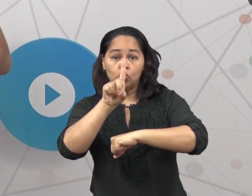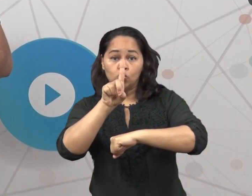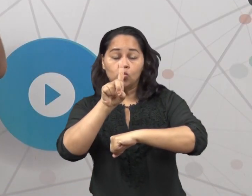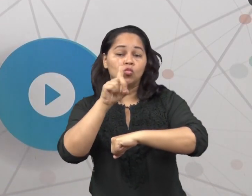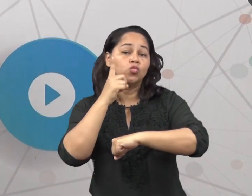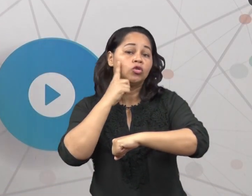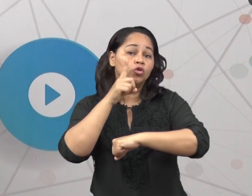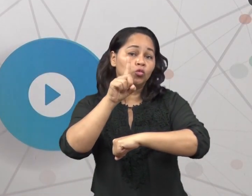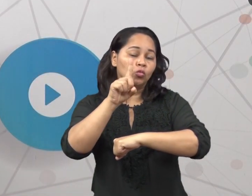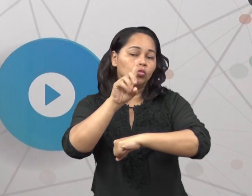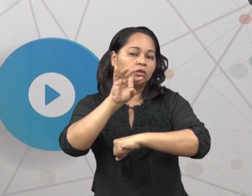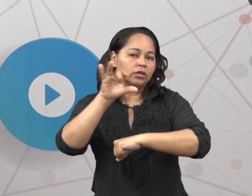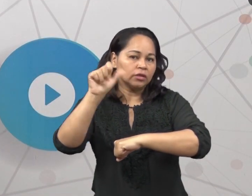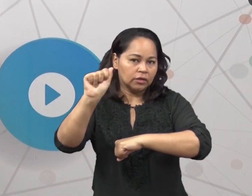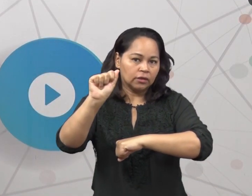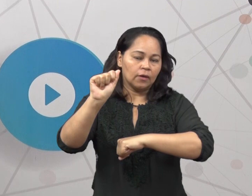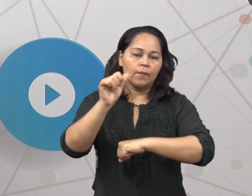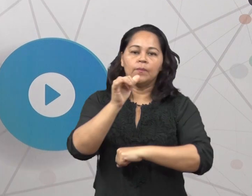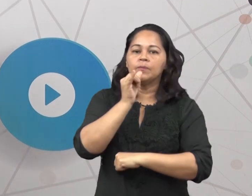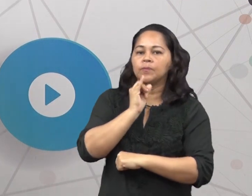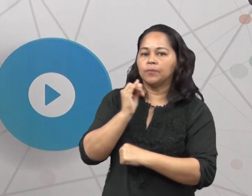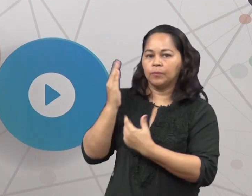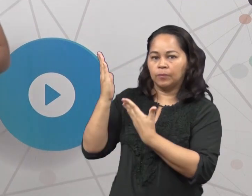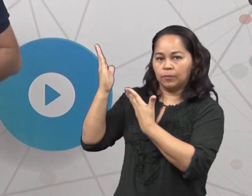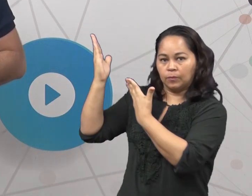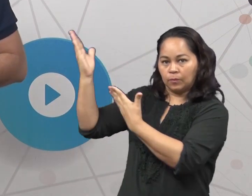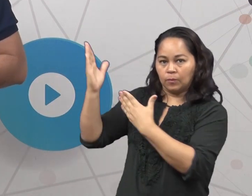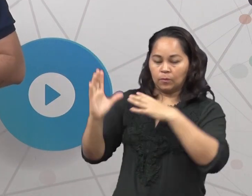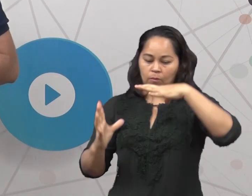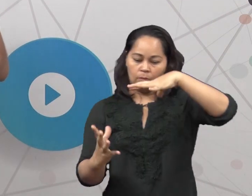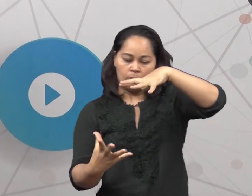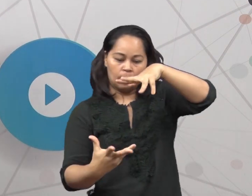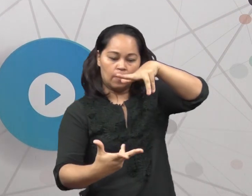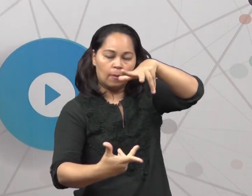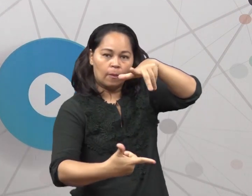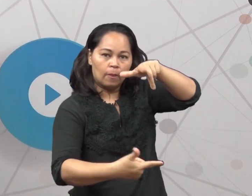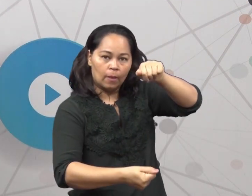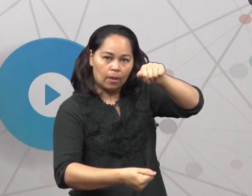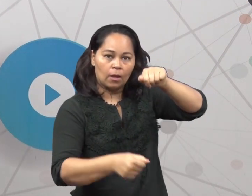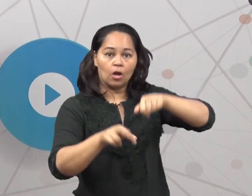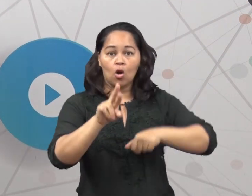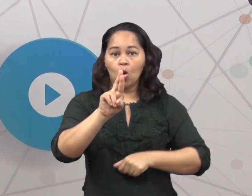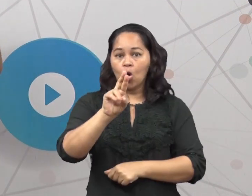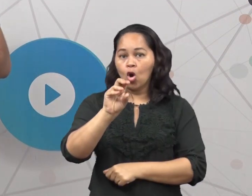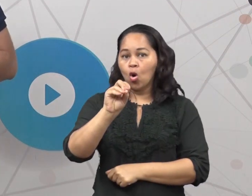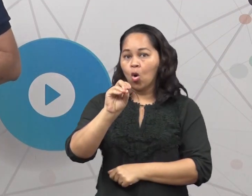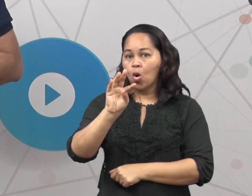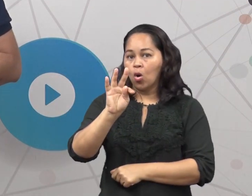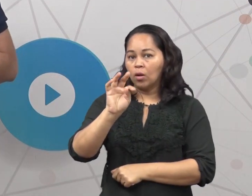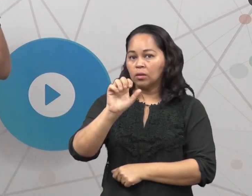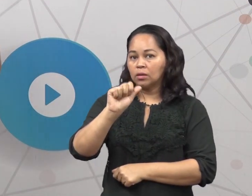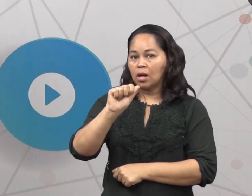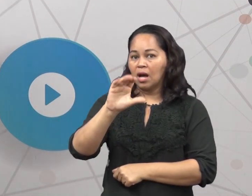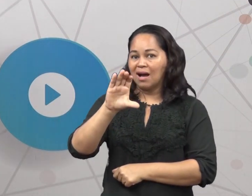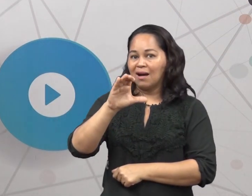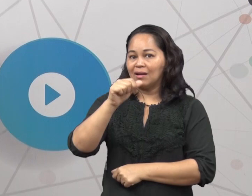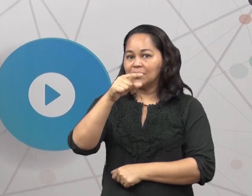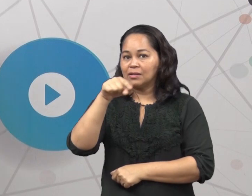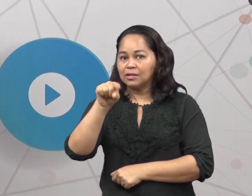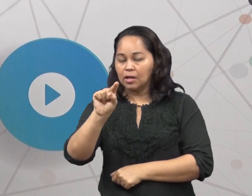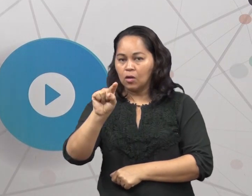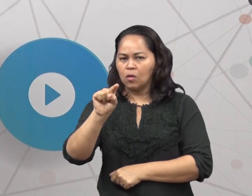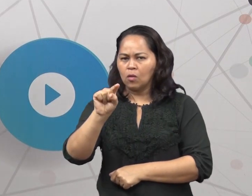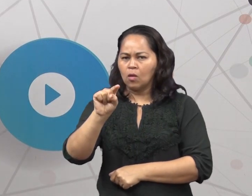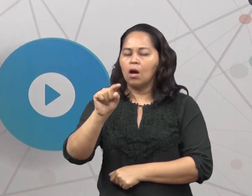vocês observem aqui a Terra, ó. A Terra ela faz um movimento que se chama rotação. Ah, professor, eu já vi isso aí em